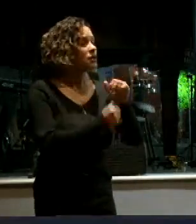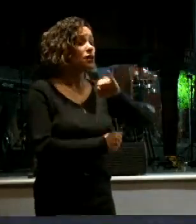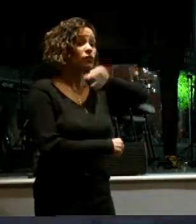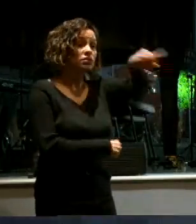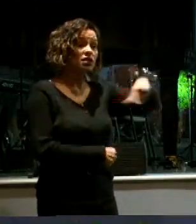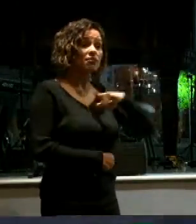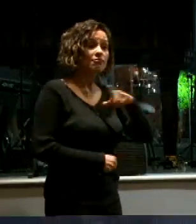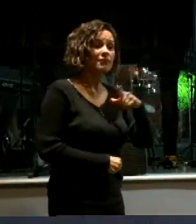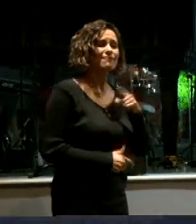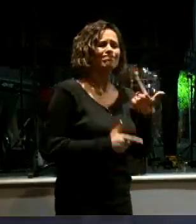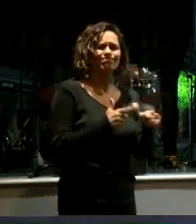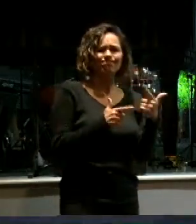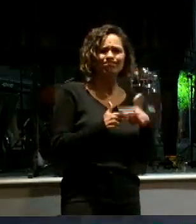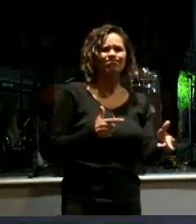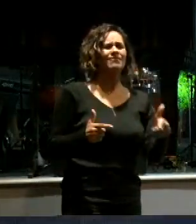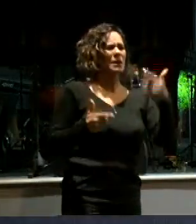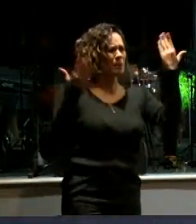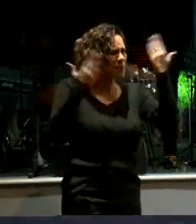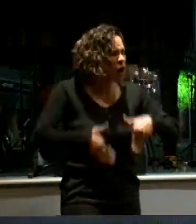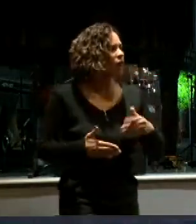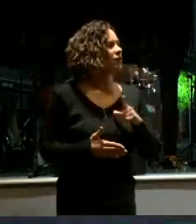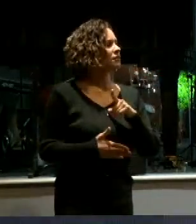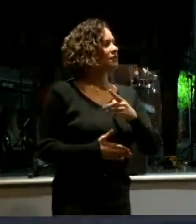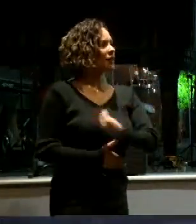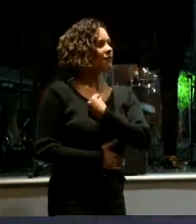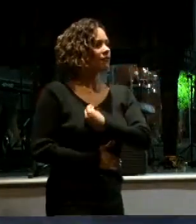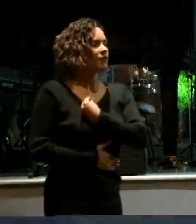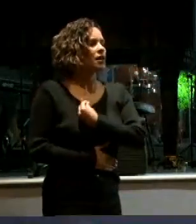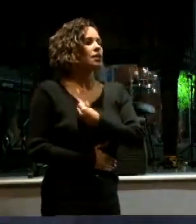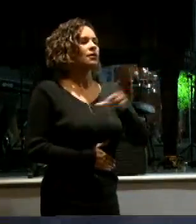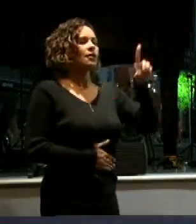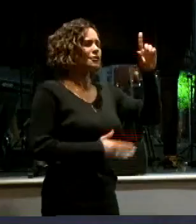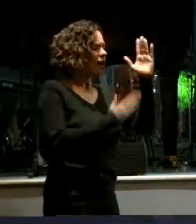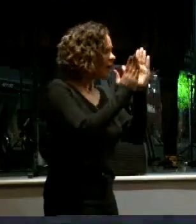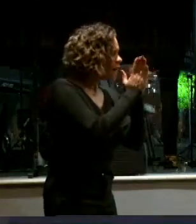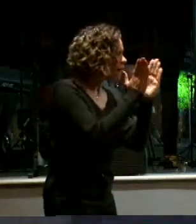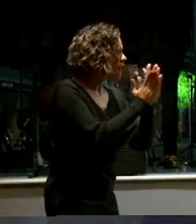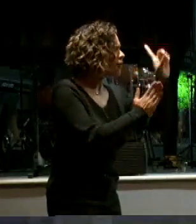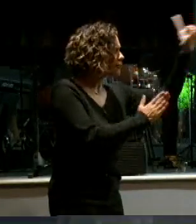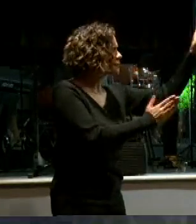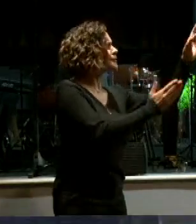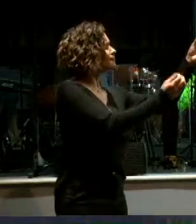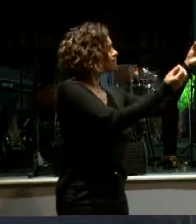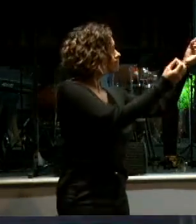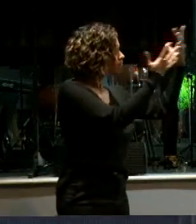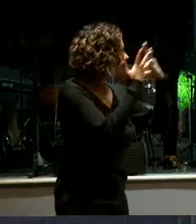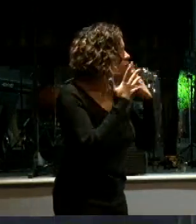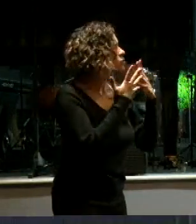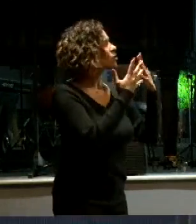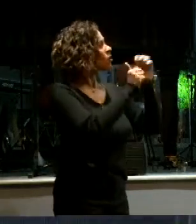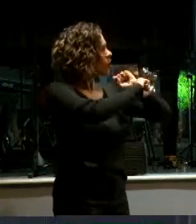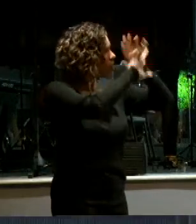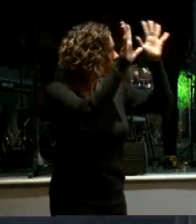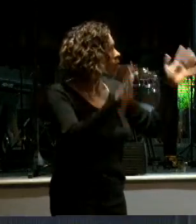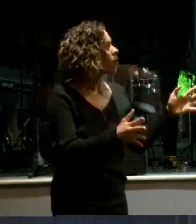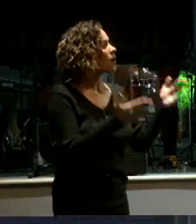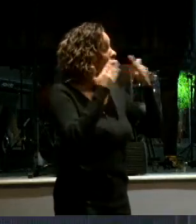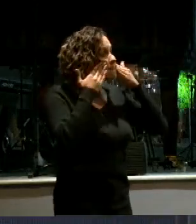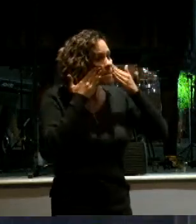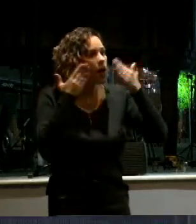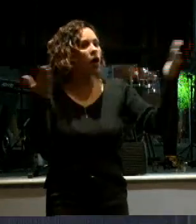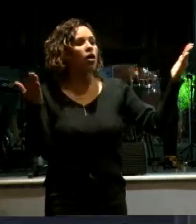prova, e ele crê no Senhor, ele ora o Senhor, Deus revela, Deus manifesta o milagre, e ele sai dali mais